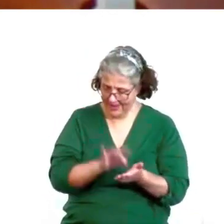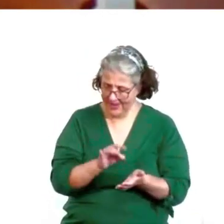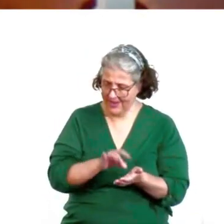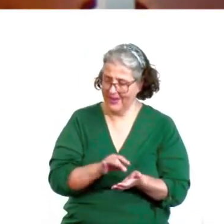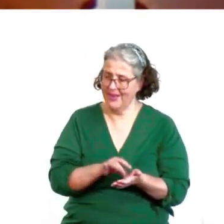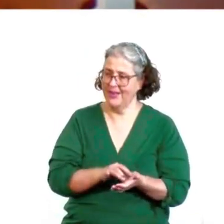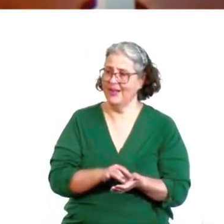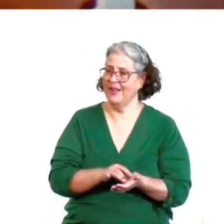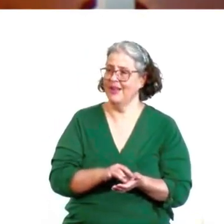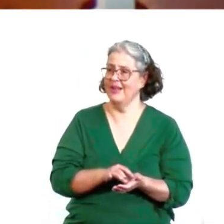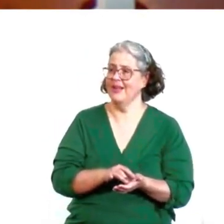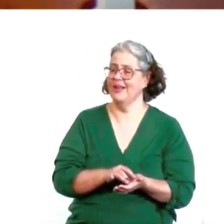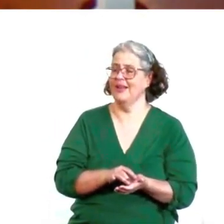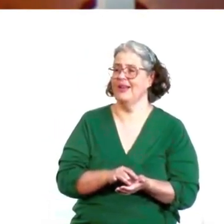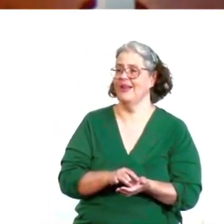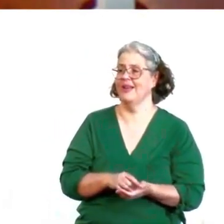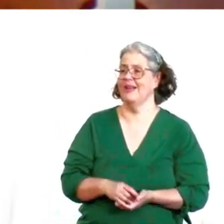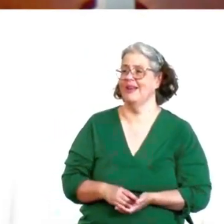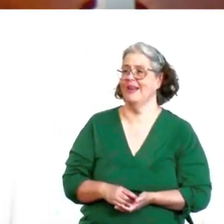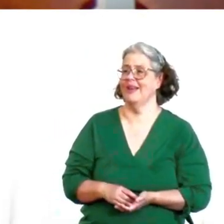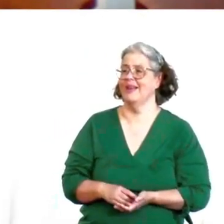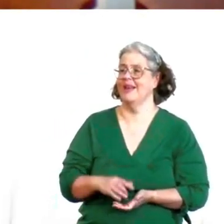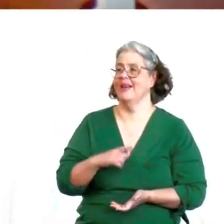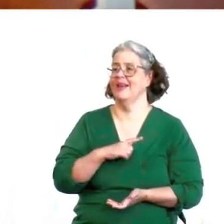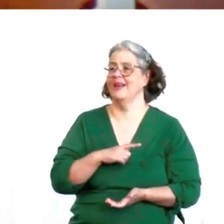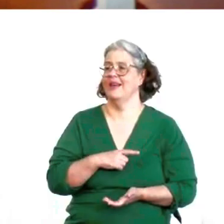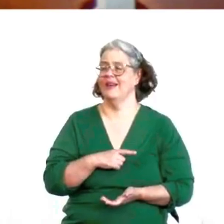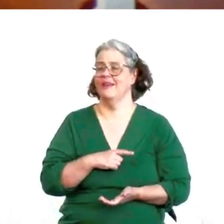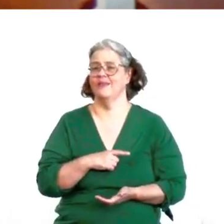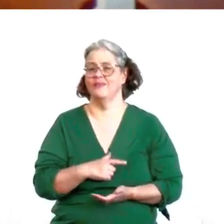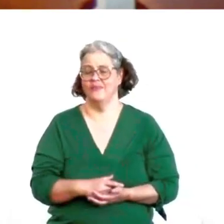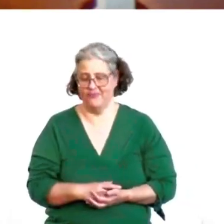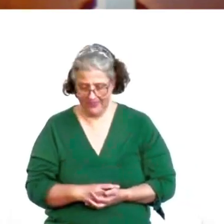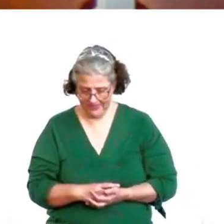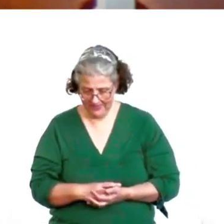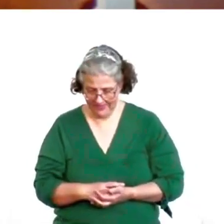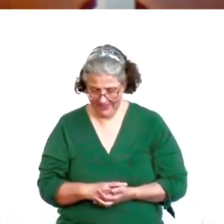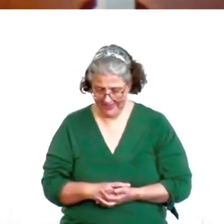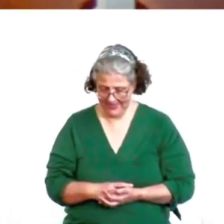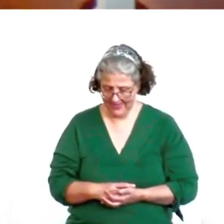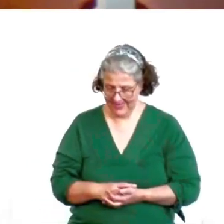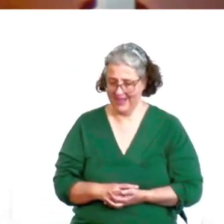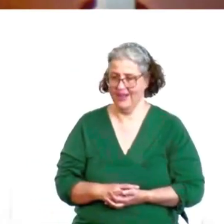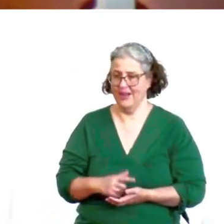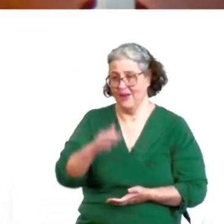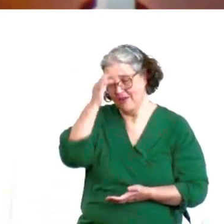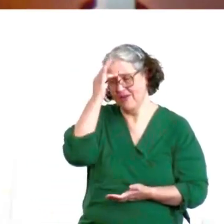somente os filhos de Deus têm. Ah, sim, uma